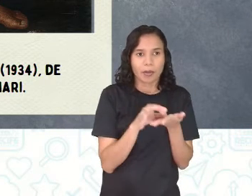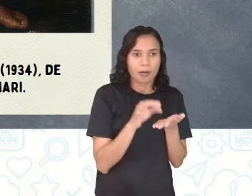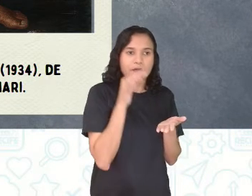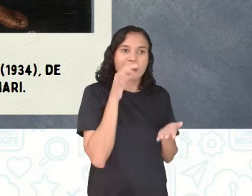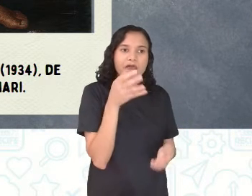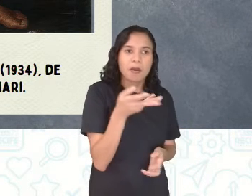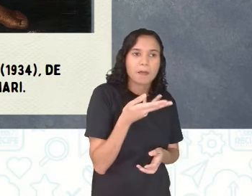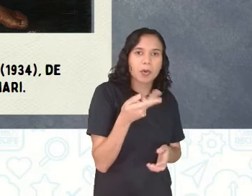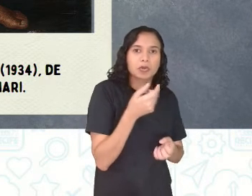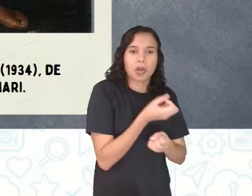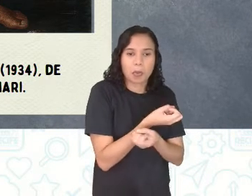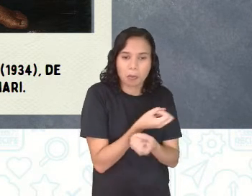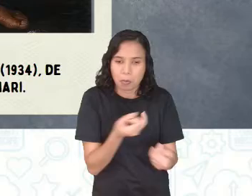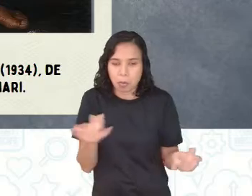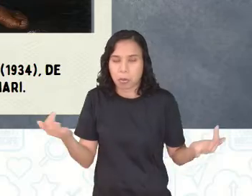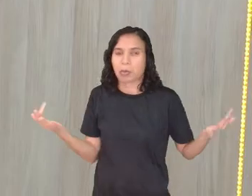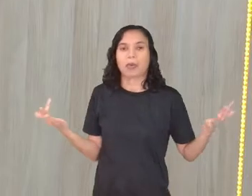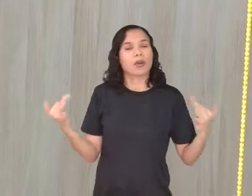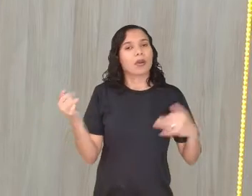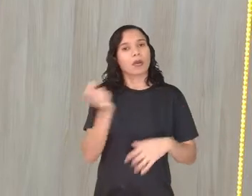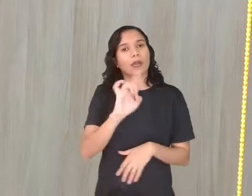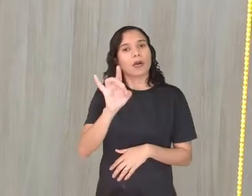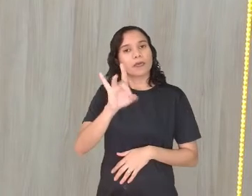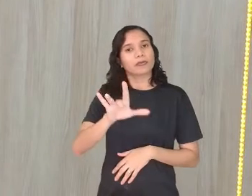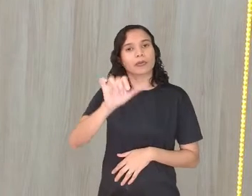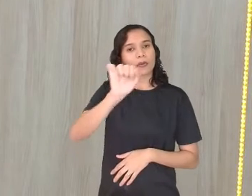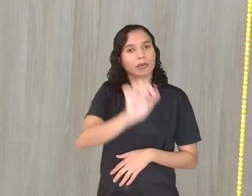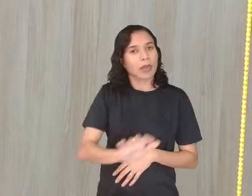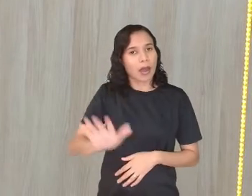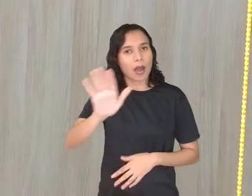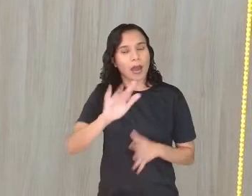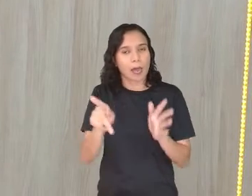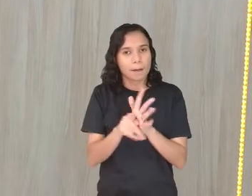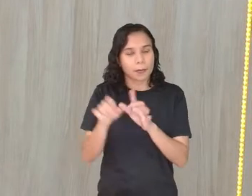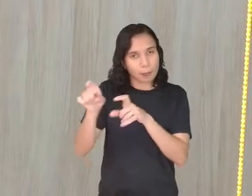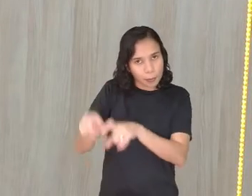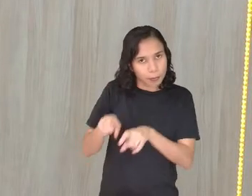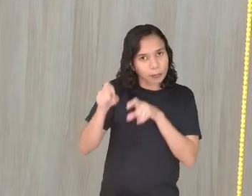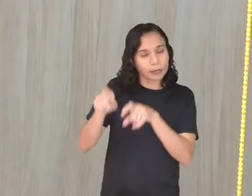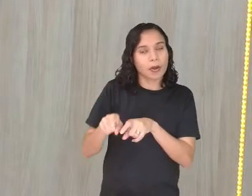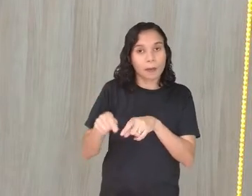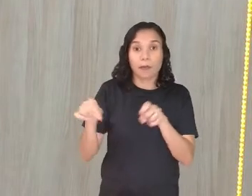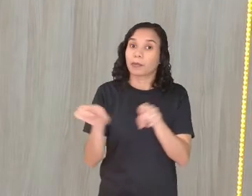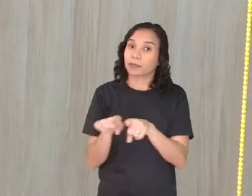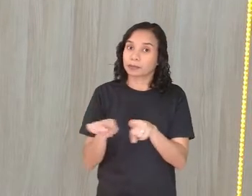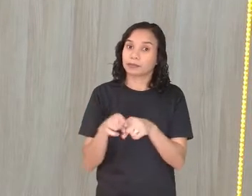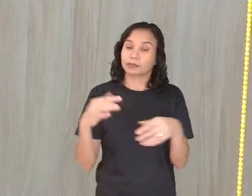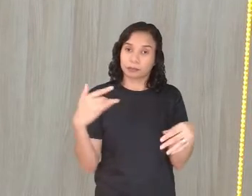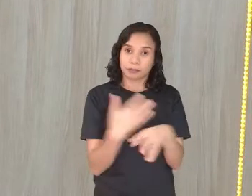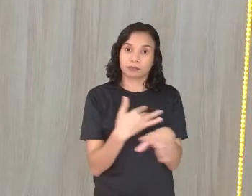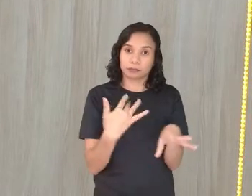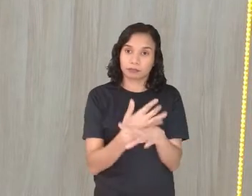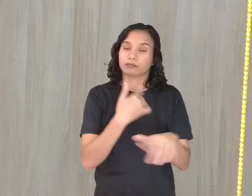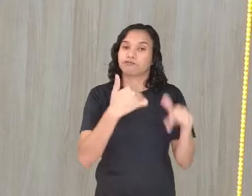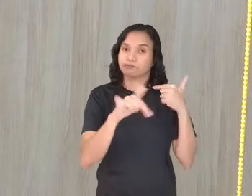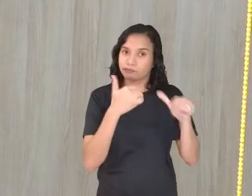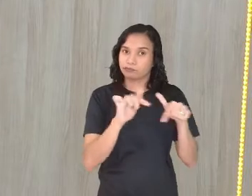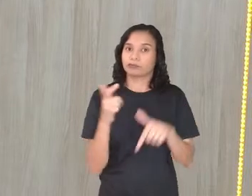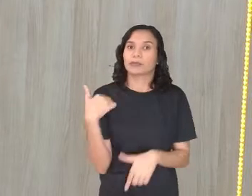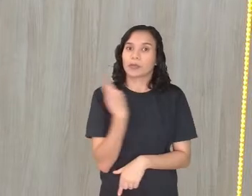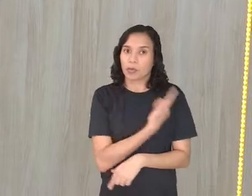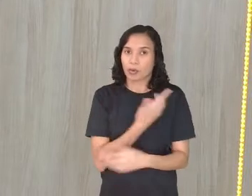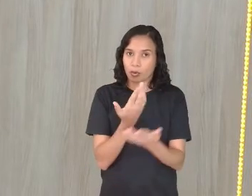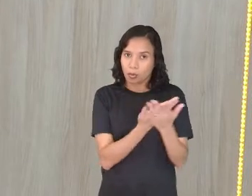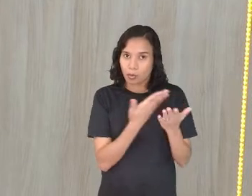café, enfim, trabalhou não só nas áreas do campo, né, nas áreas rurais, mas também nas cidades. A gente já viu em